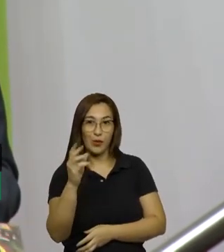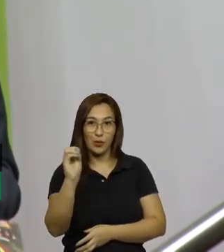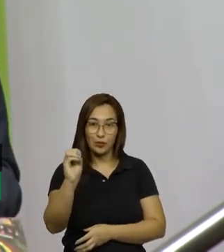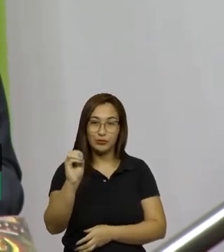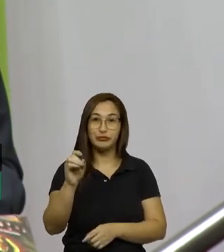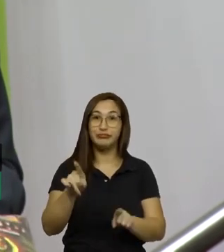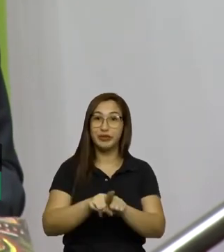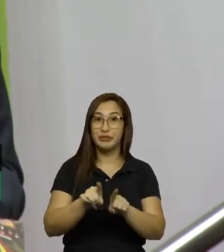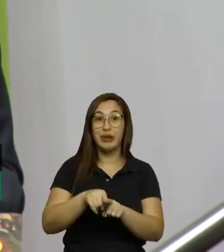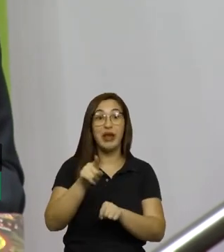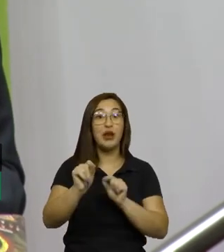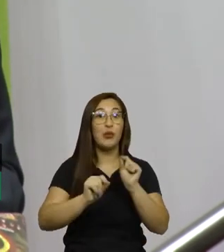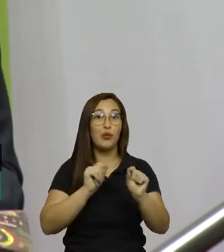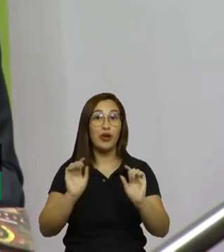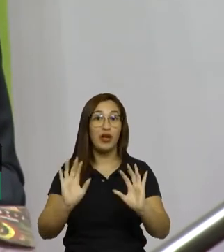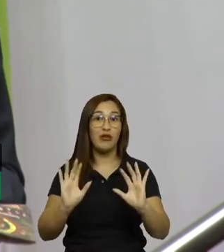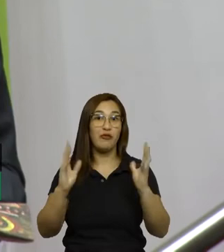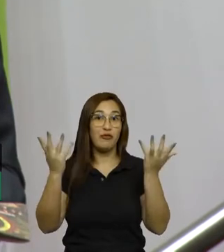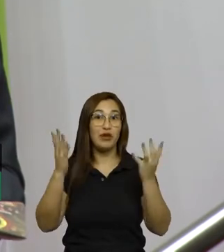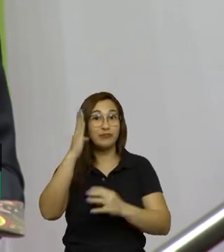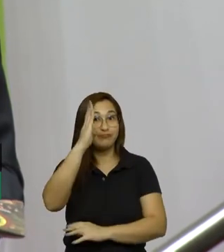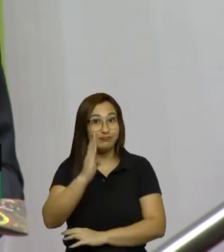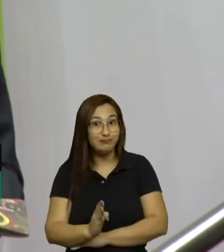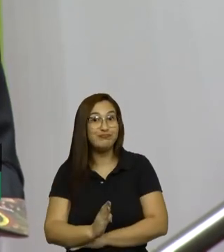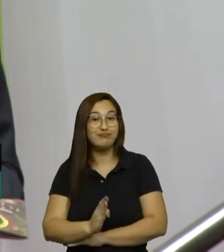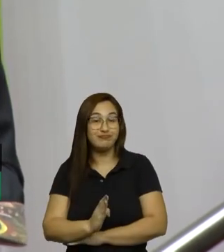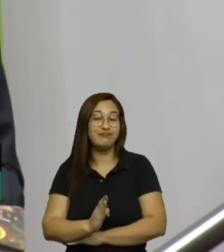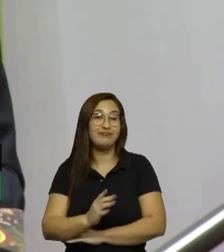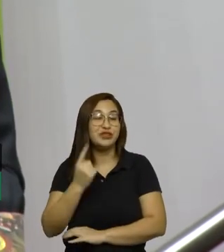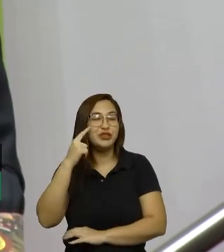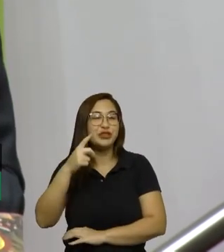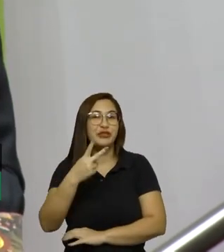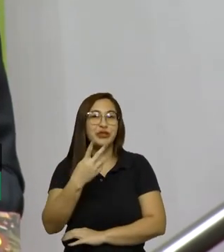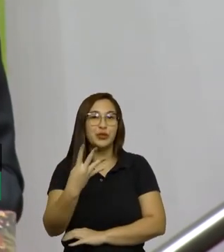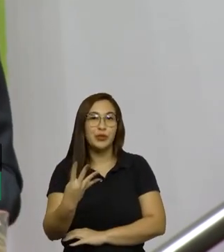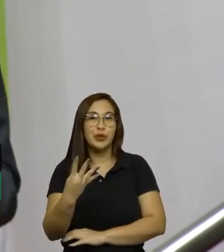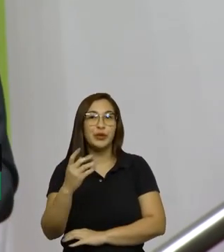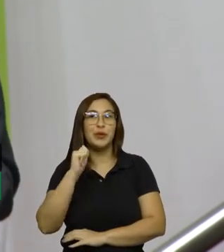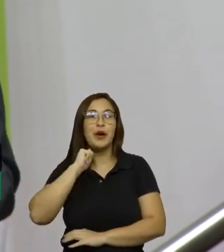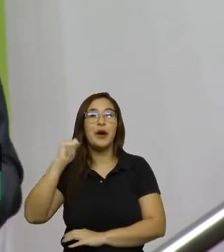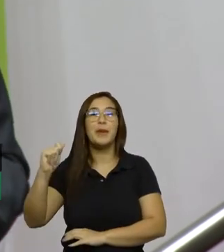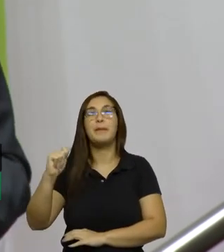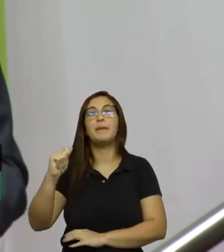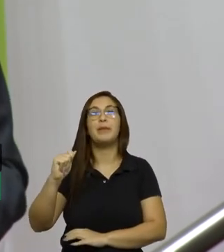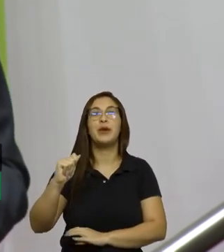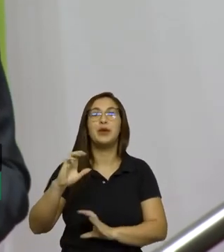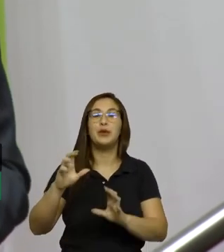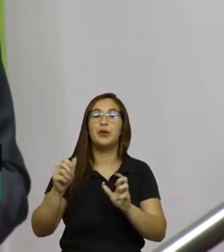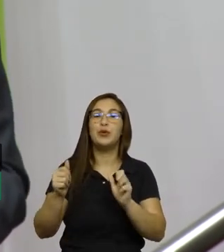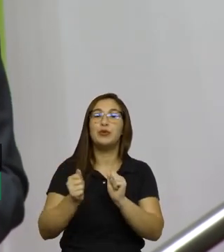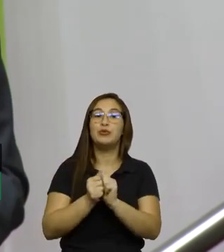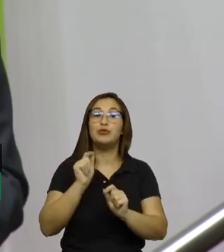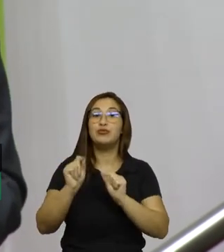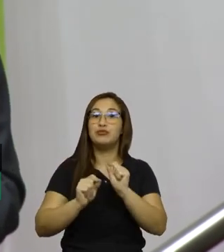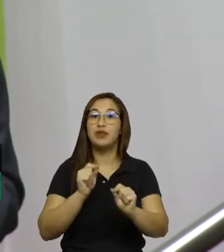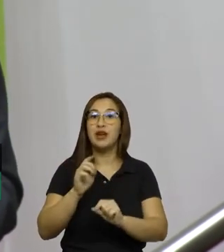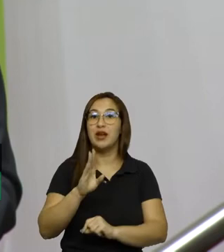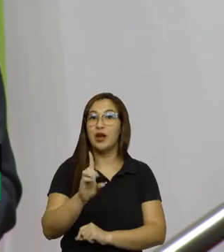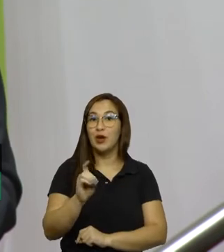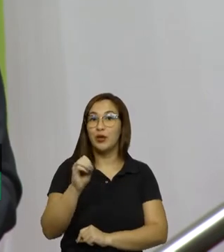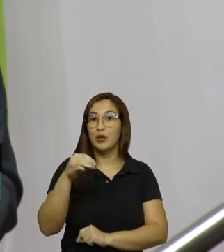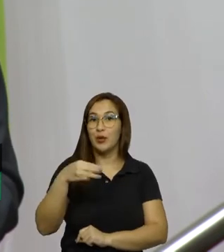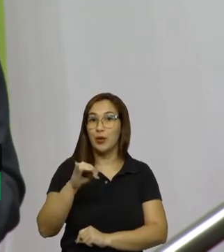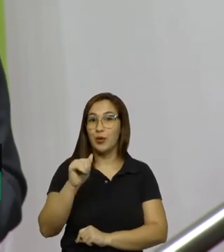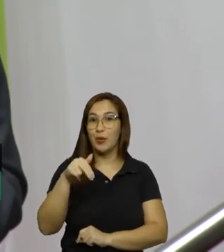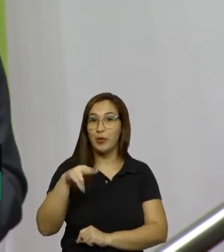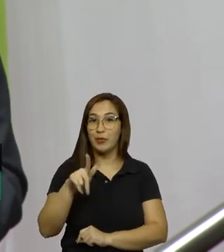show gratuito aqui, né? E no dia 24 de abril, então, Portal Gaúcho com a Domingueira, aí finalizando esse grande